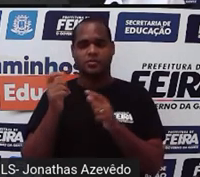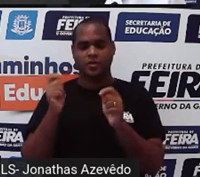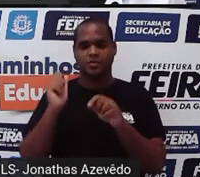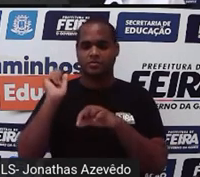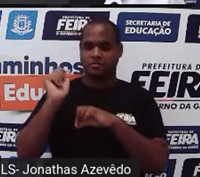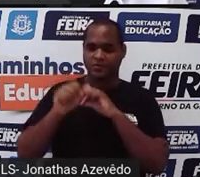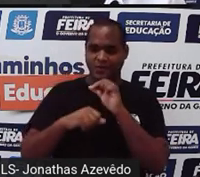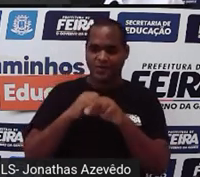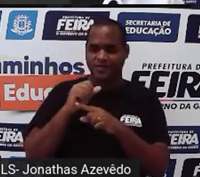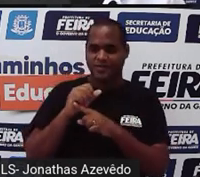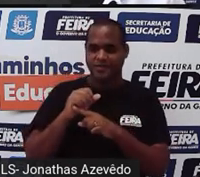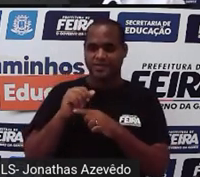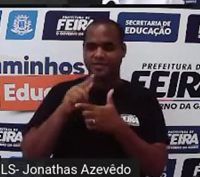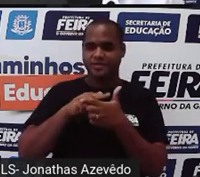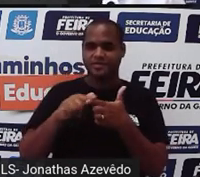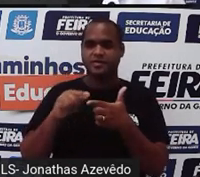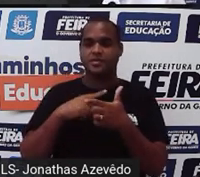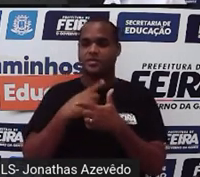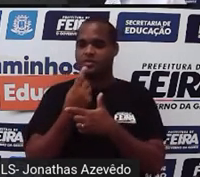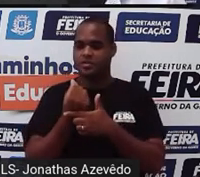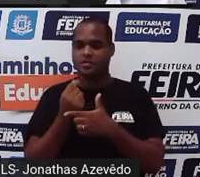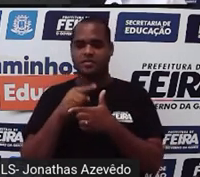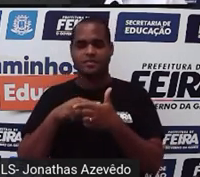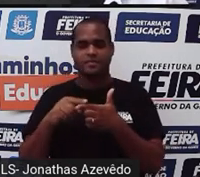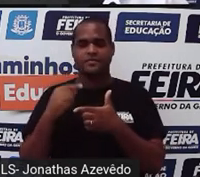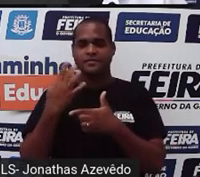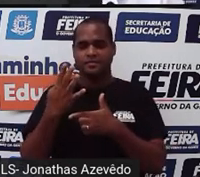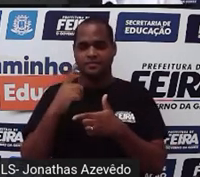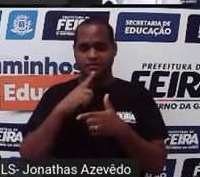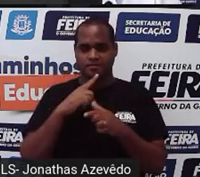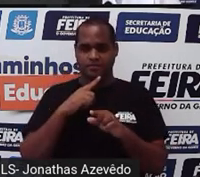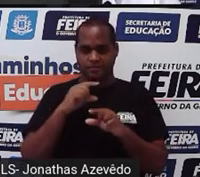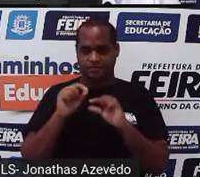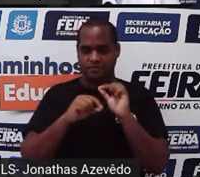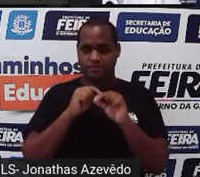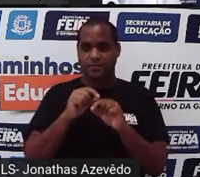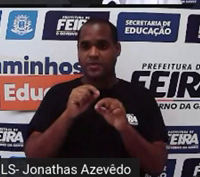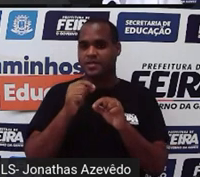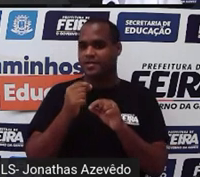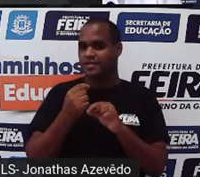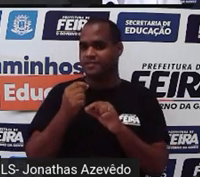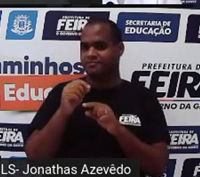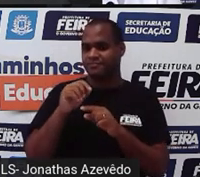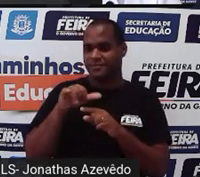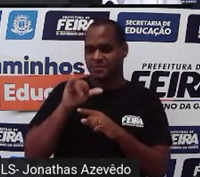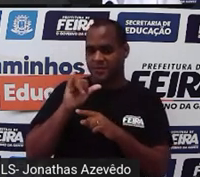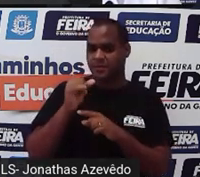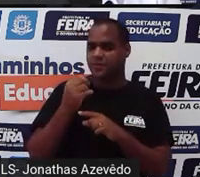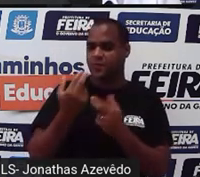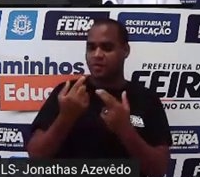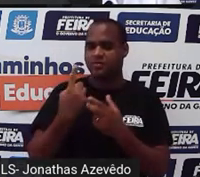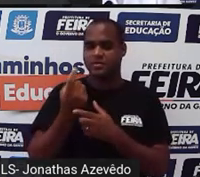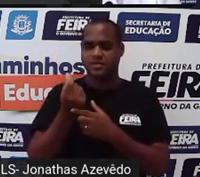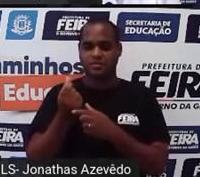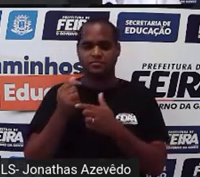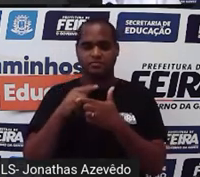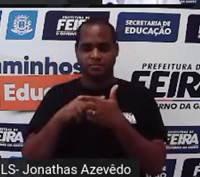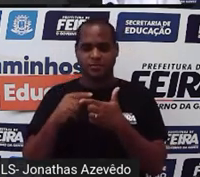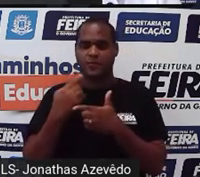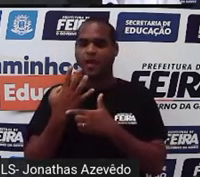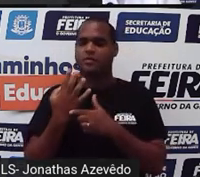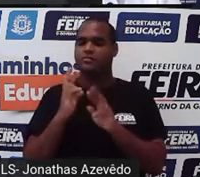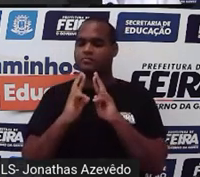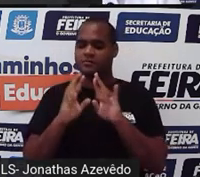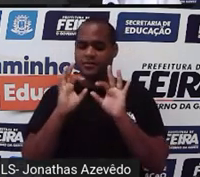divisão fica 16 / 4 Y = 16 / 4 vai ter um resultado de